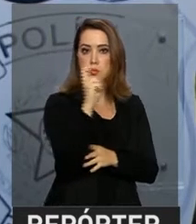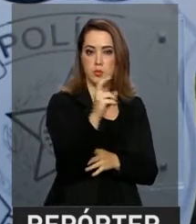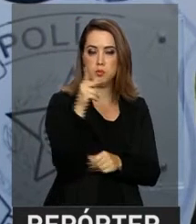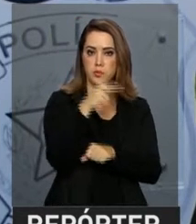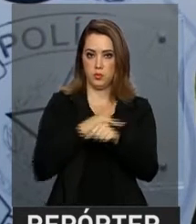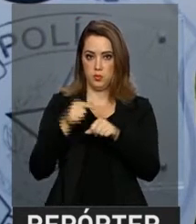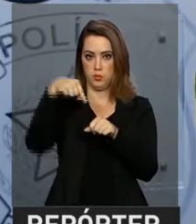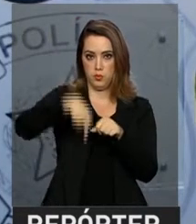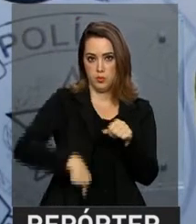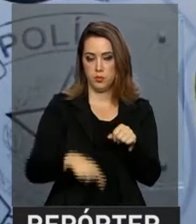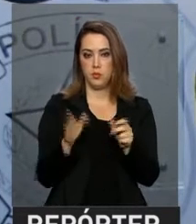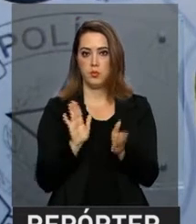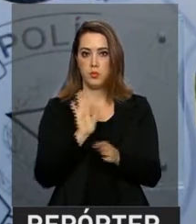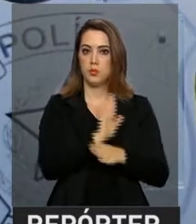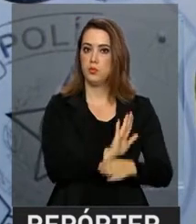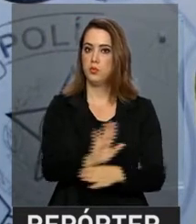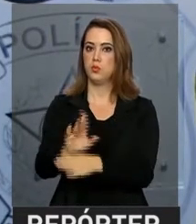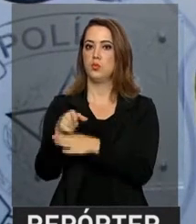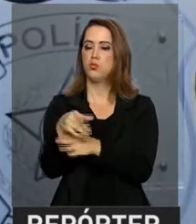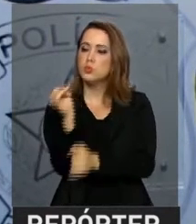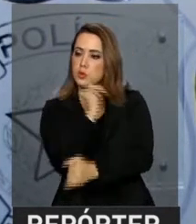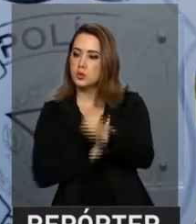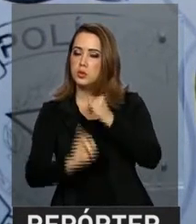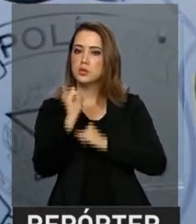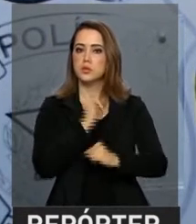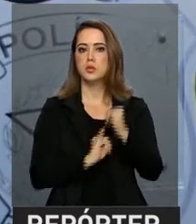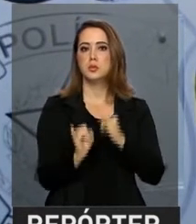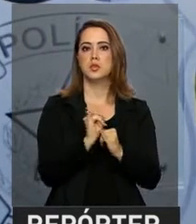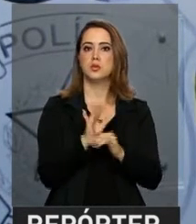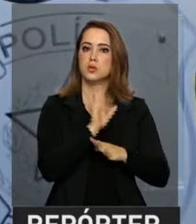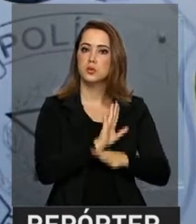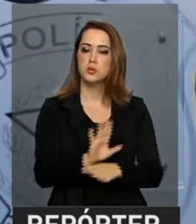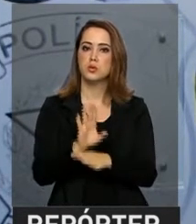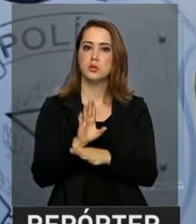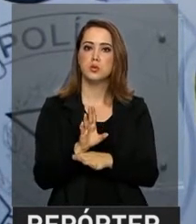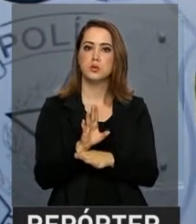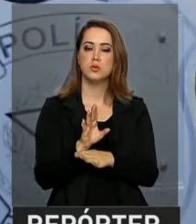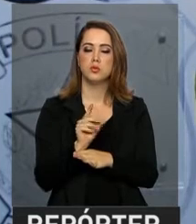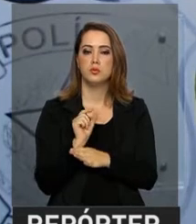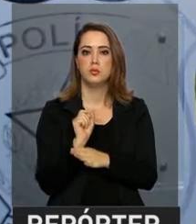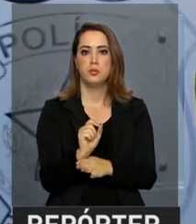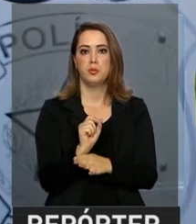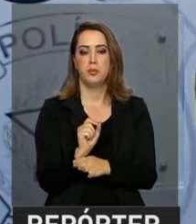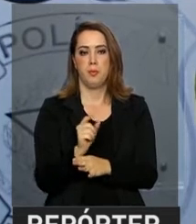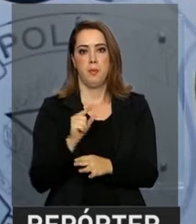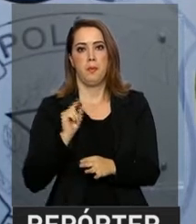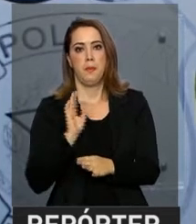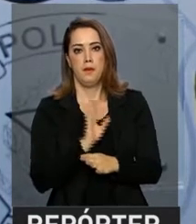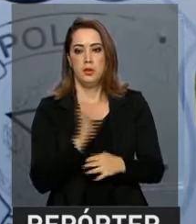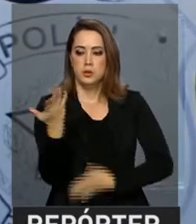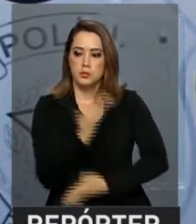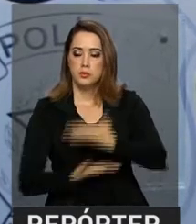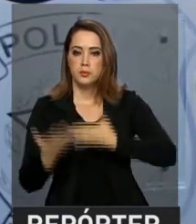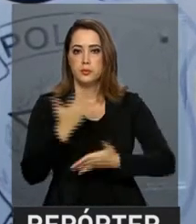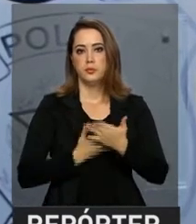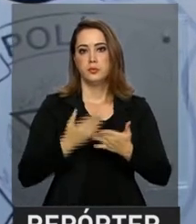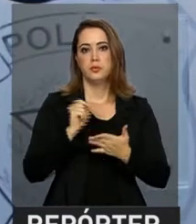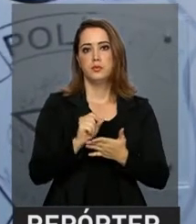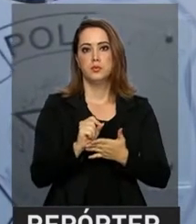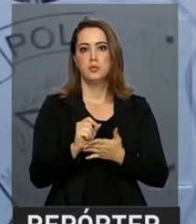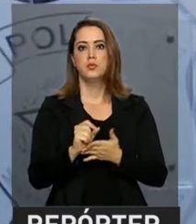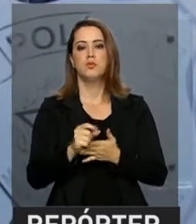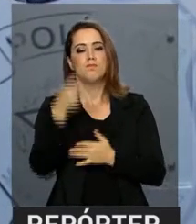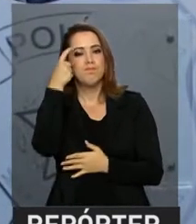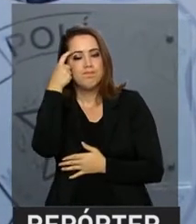estão aqui para colaborar com seus bancos de dados, para colaborar com a suas informações, para trocar questões